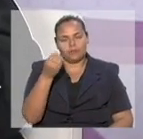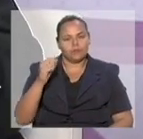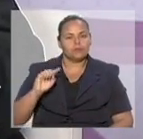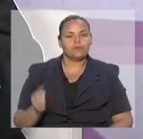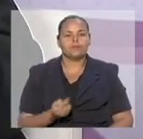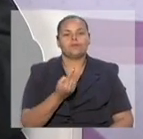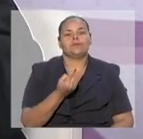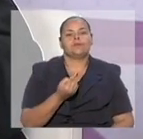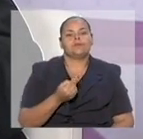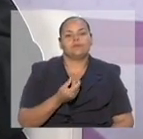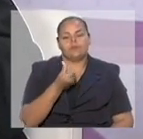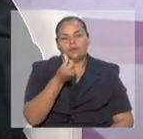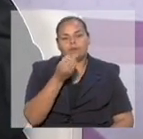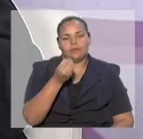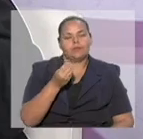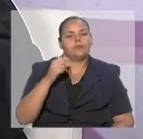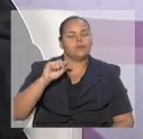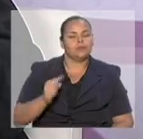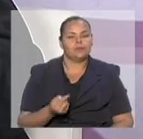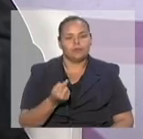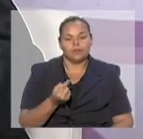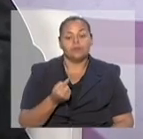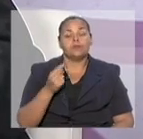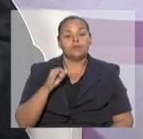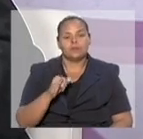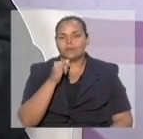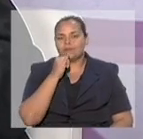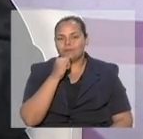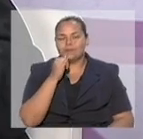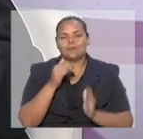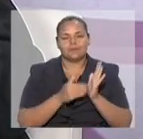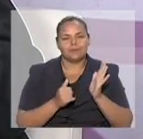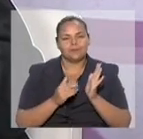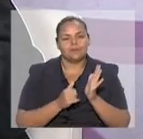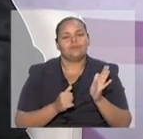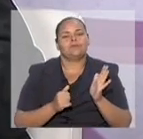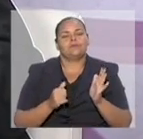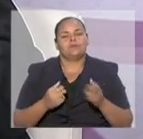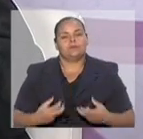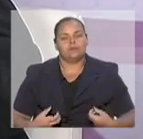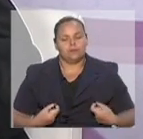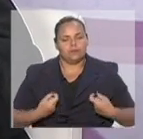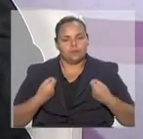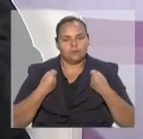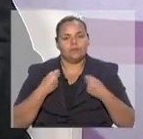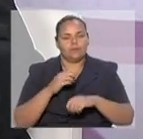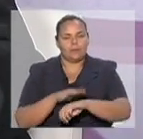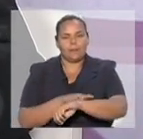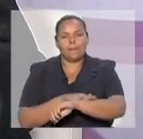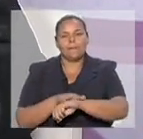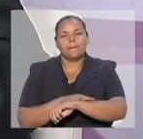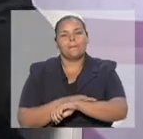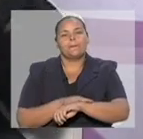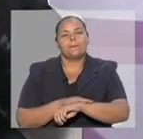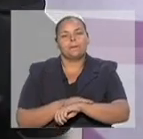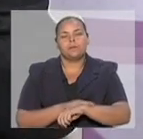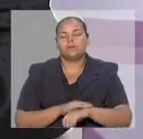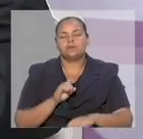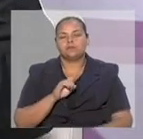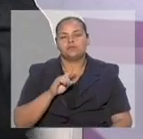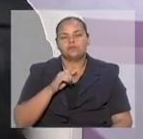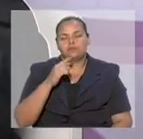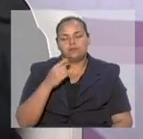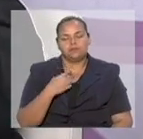mil, aproximadamente 60 mil casos. Se a gente tirar os casos de câncer de pele não melanoma, que seriam